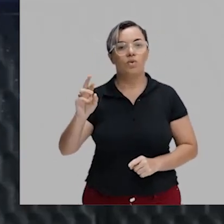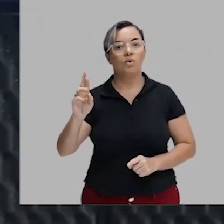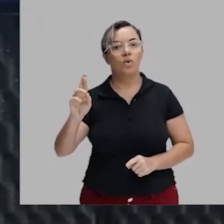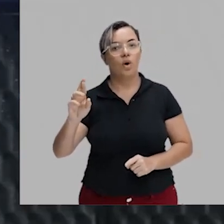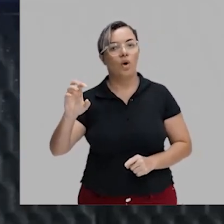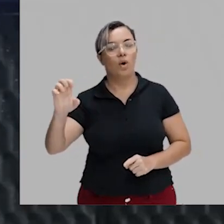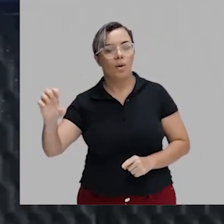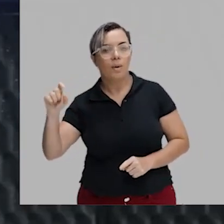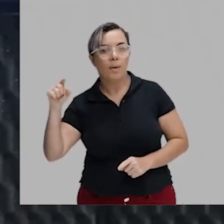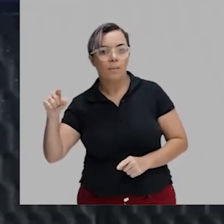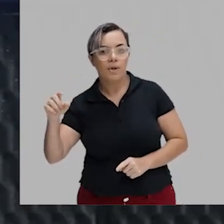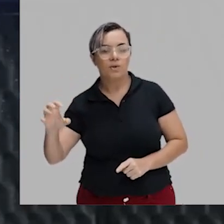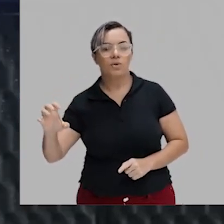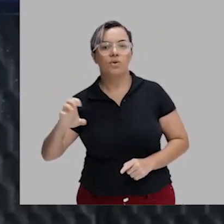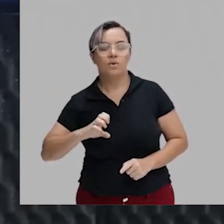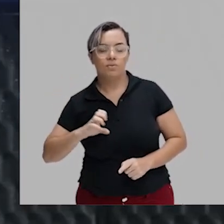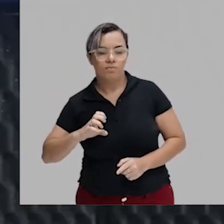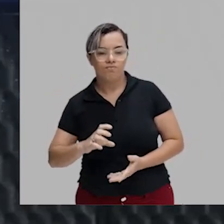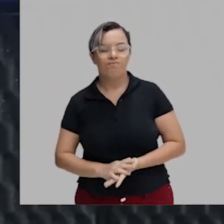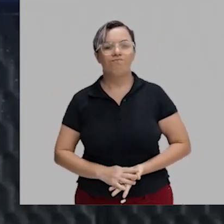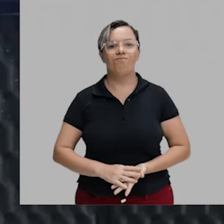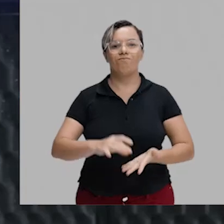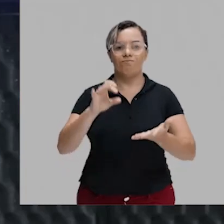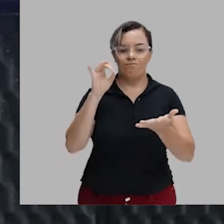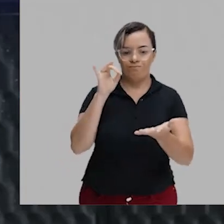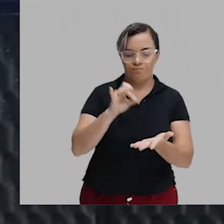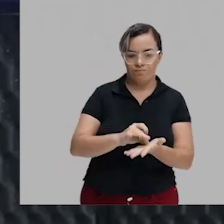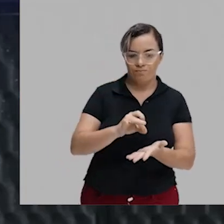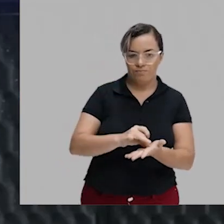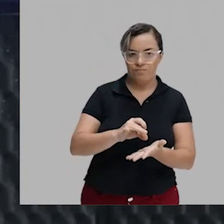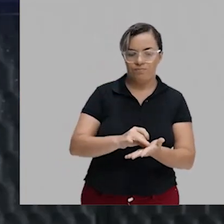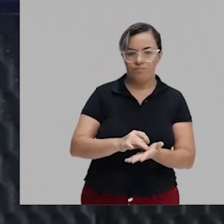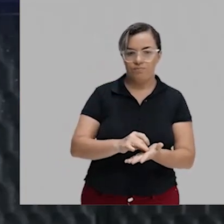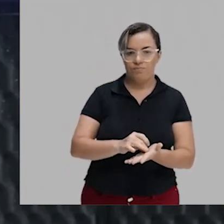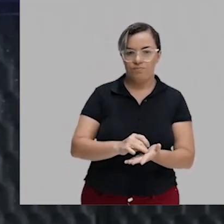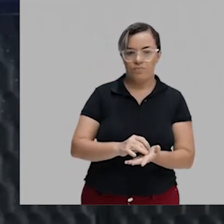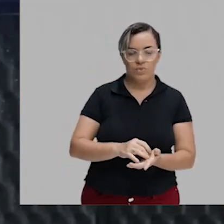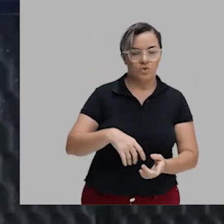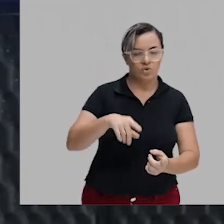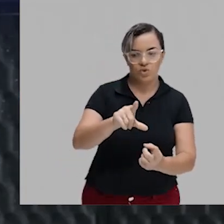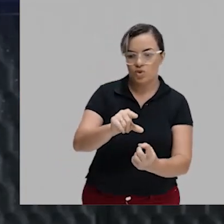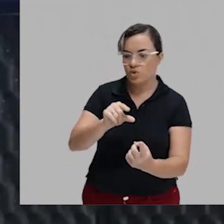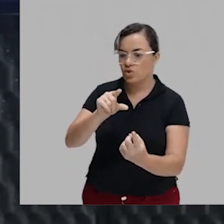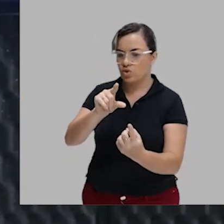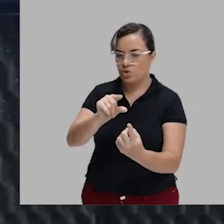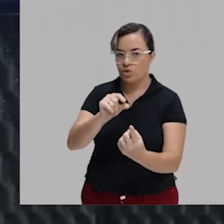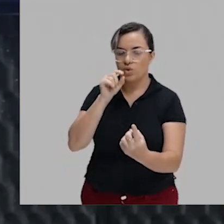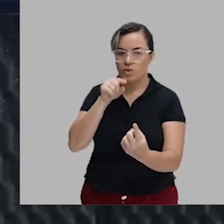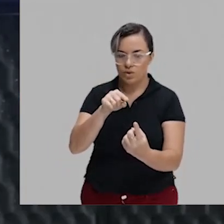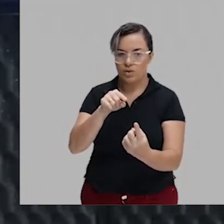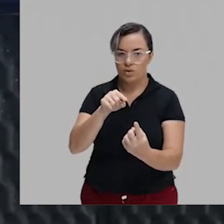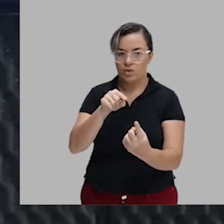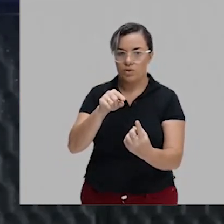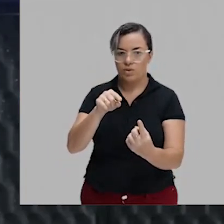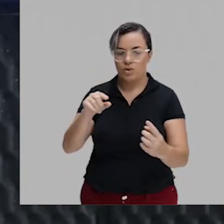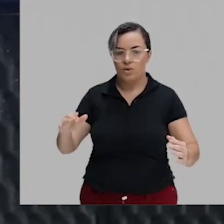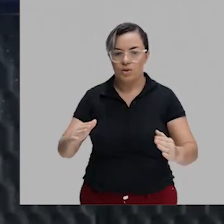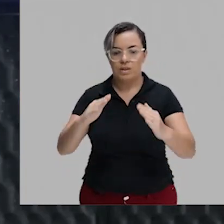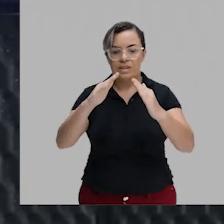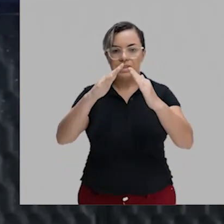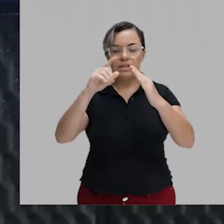que, na verdade, nós teremos uma concentração de privilégios nas mãos dos setores